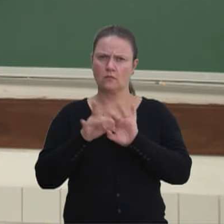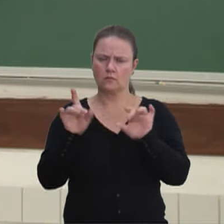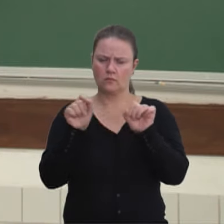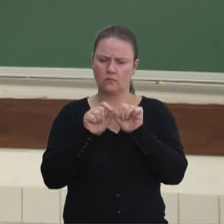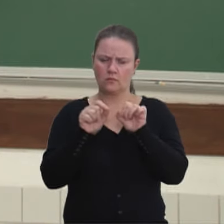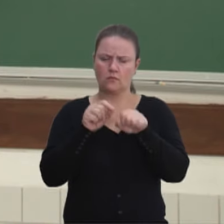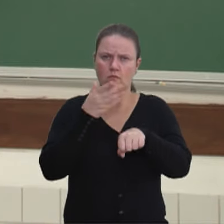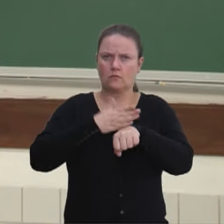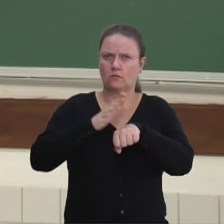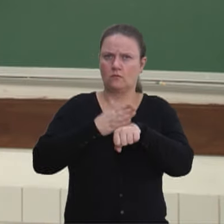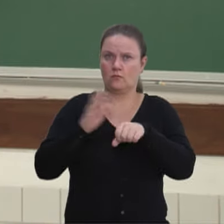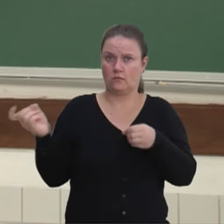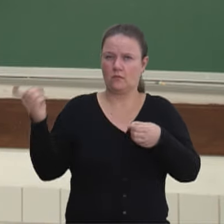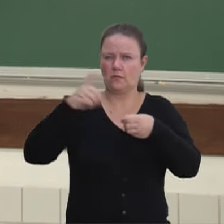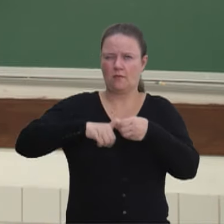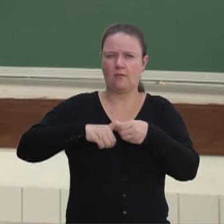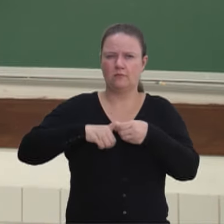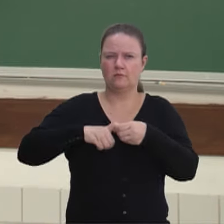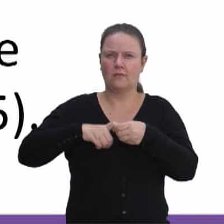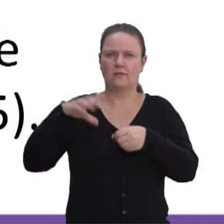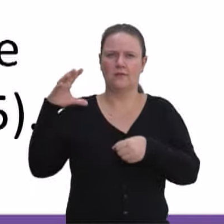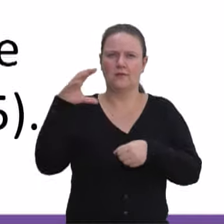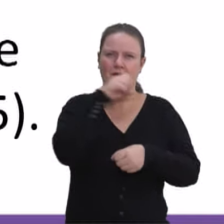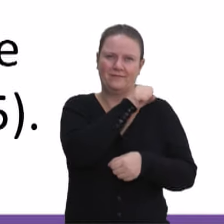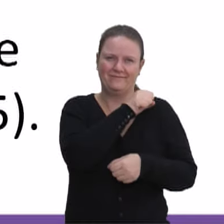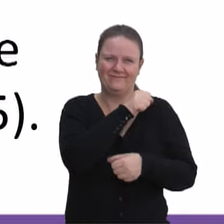a gente retorna em seguida, tá bom?